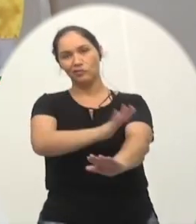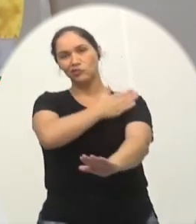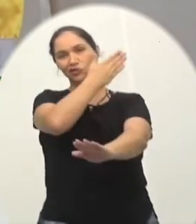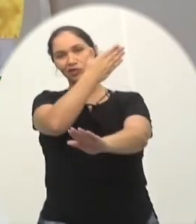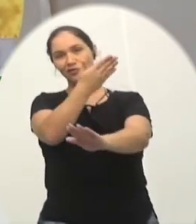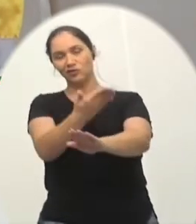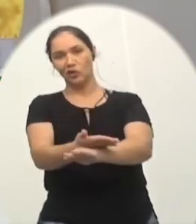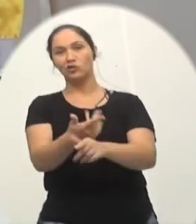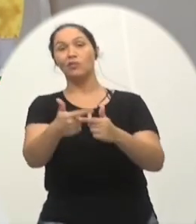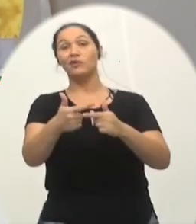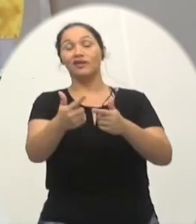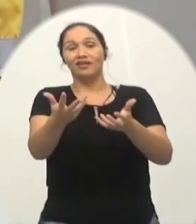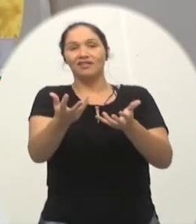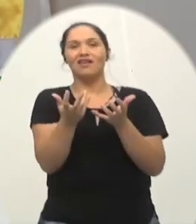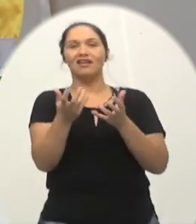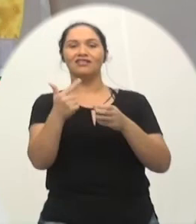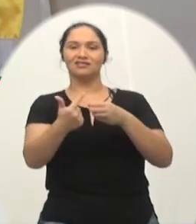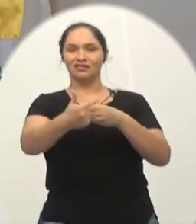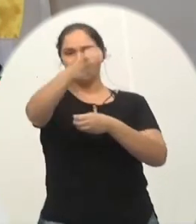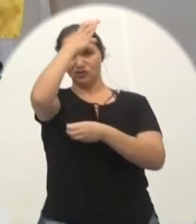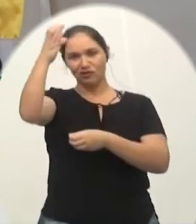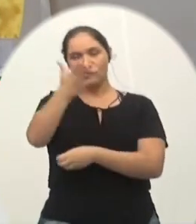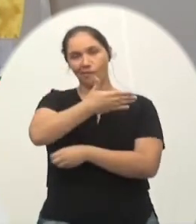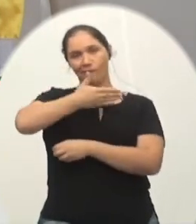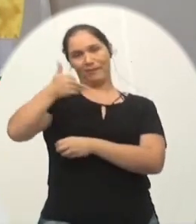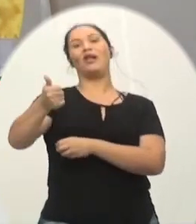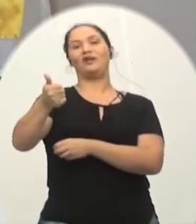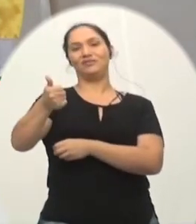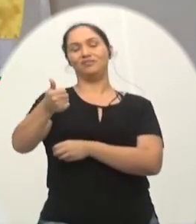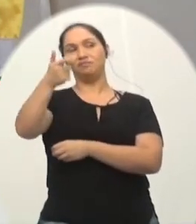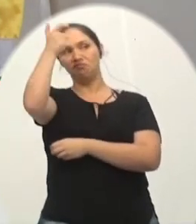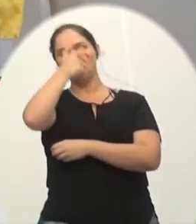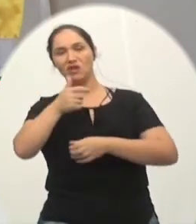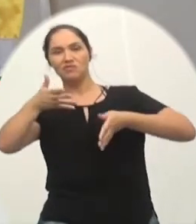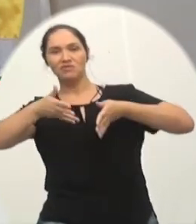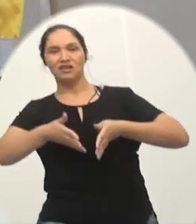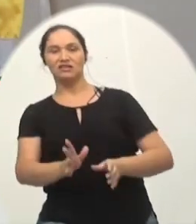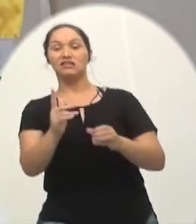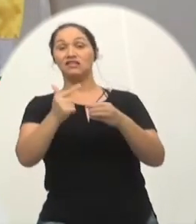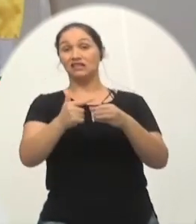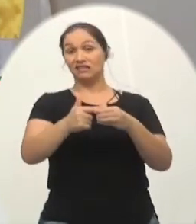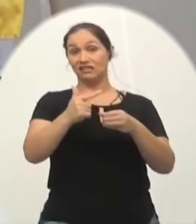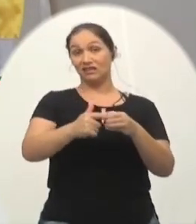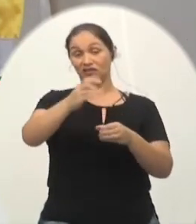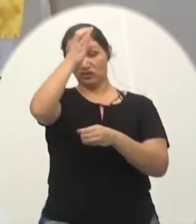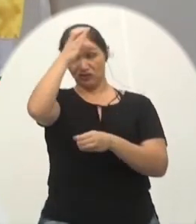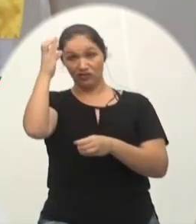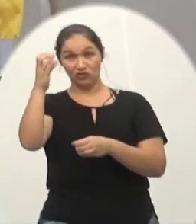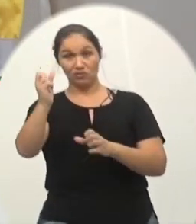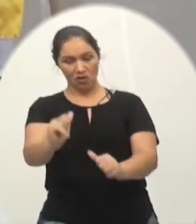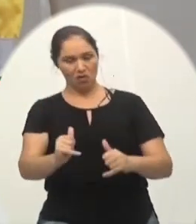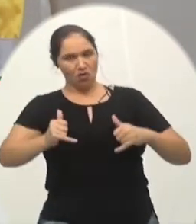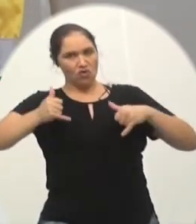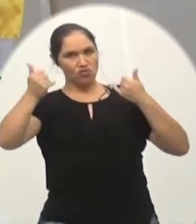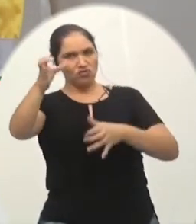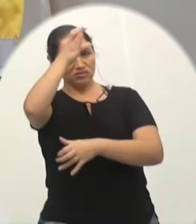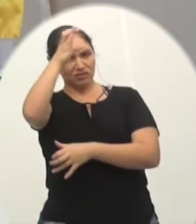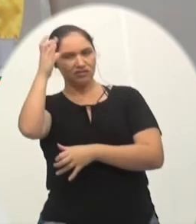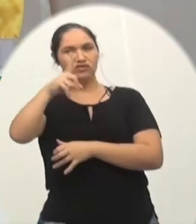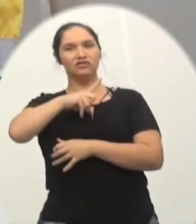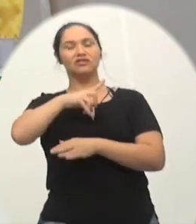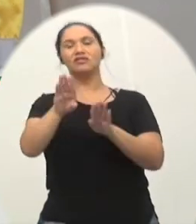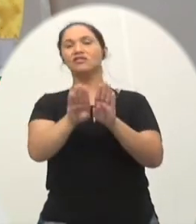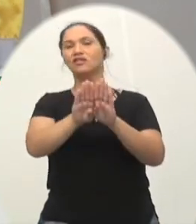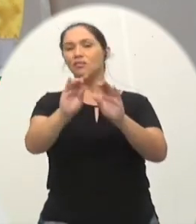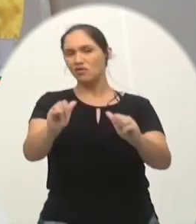nossa cidade de Criciúma. Porque, como eu falei hoje, eu nasci aqui na cidade de Criciúma, tenho orgulho da cidade de Criciúma e também tenho orgulho de